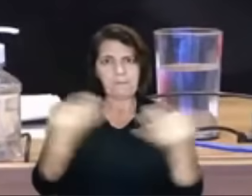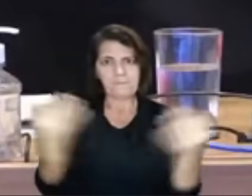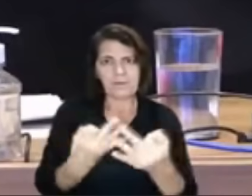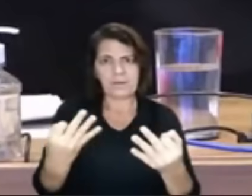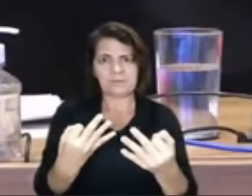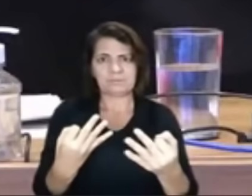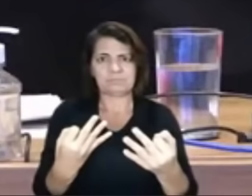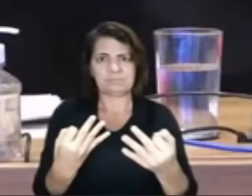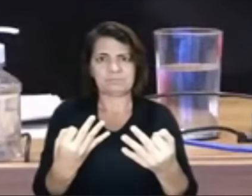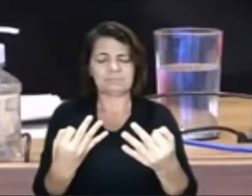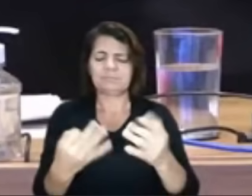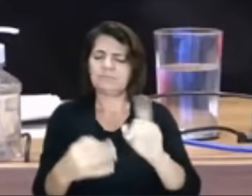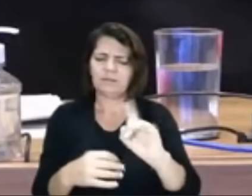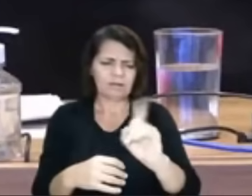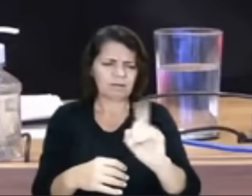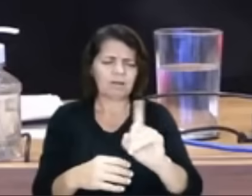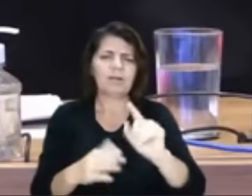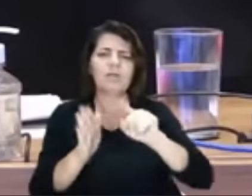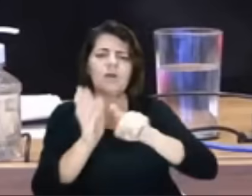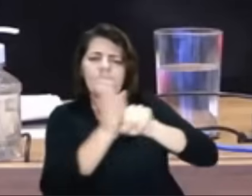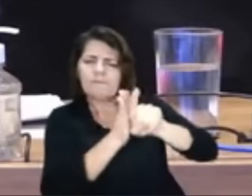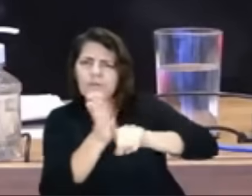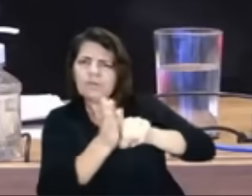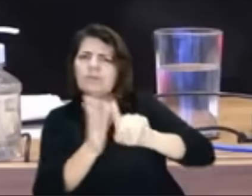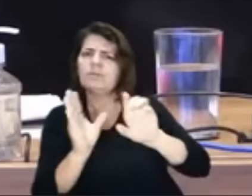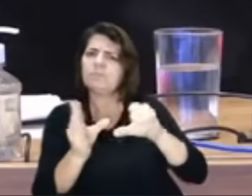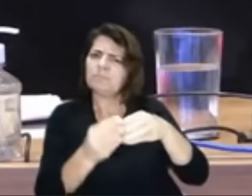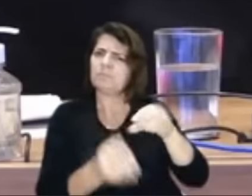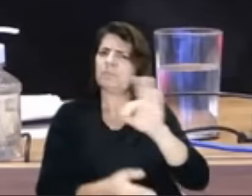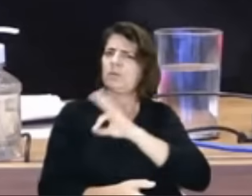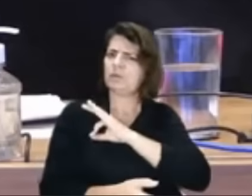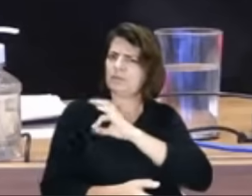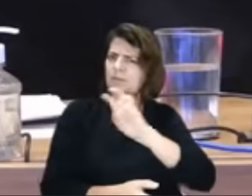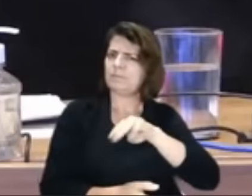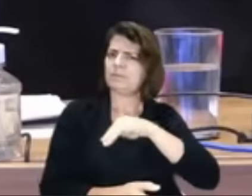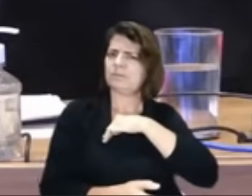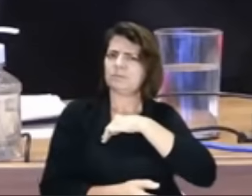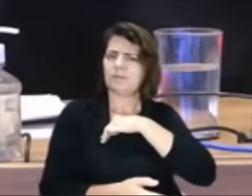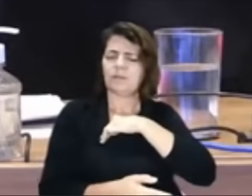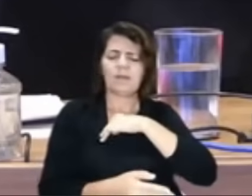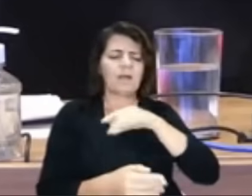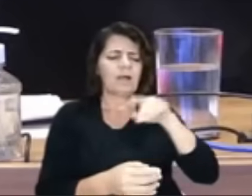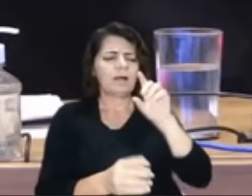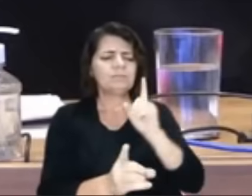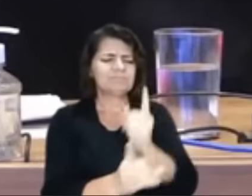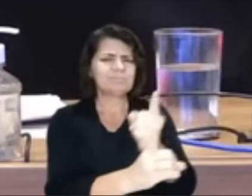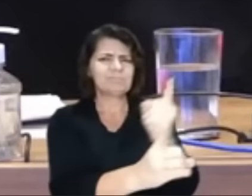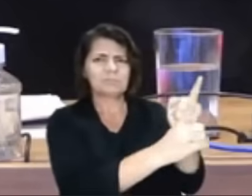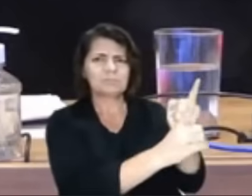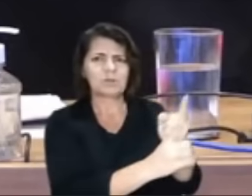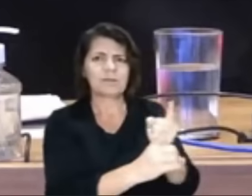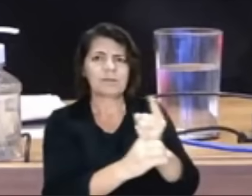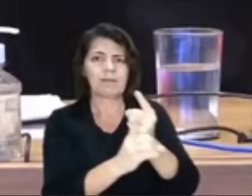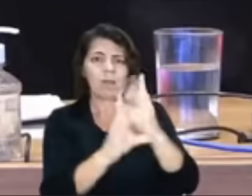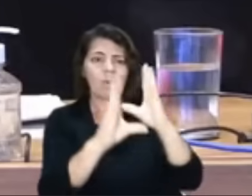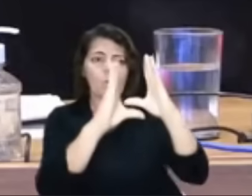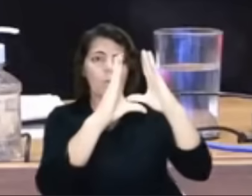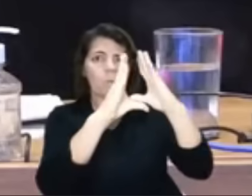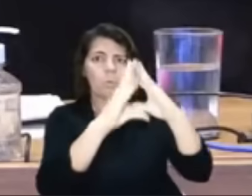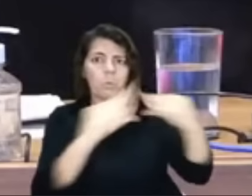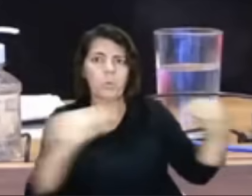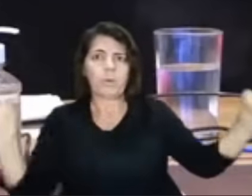tá investigando aqui a polícia militar e a gente já tem elementos suficientes para dizer que não houve um apagão de inteligência porque